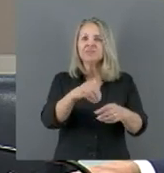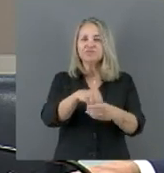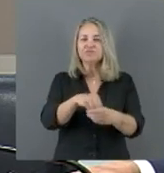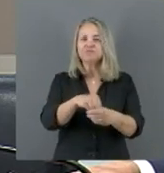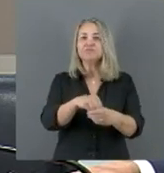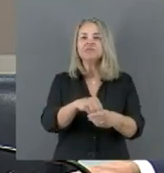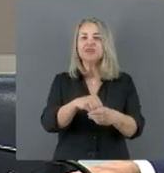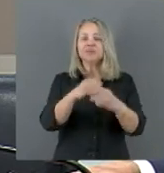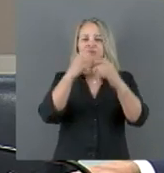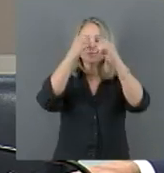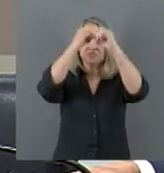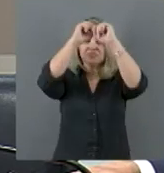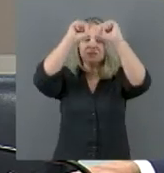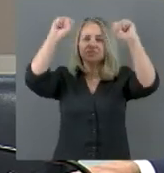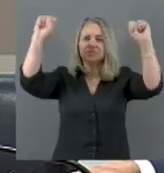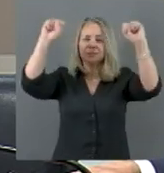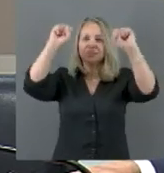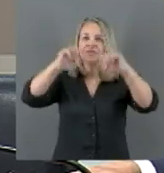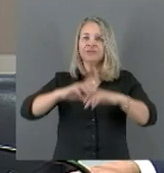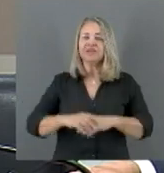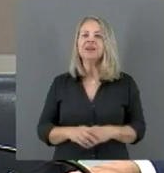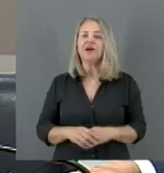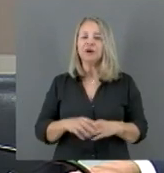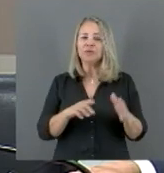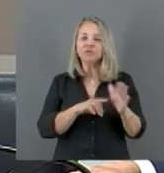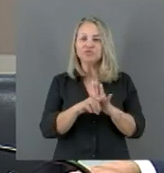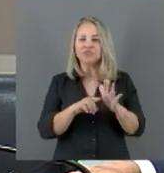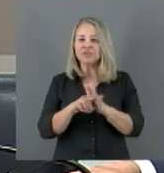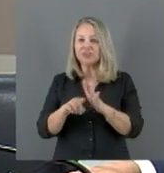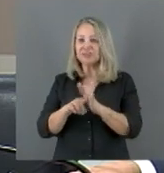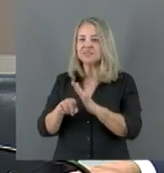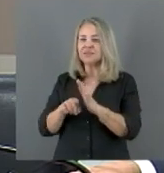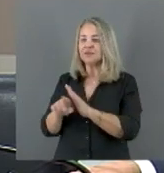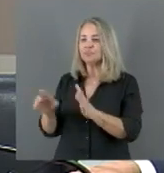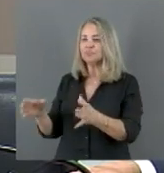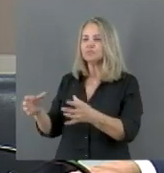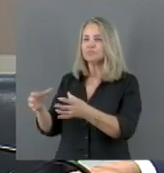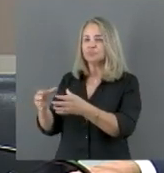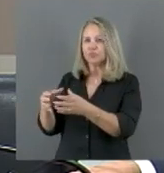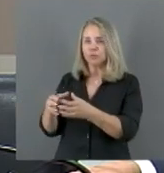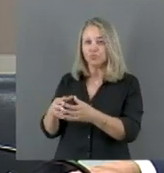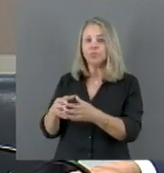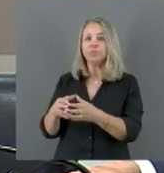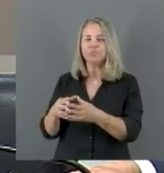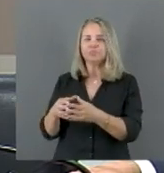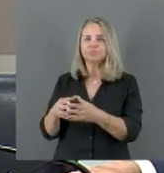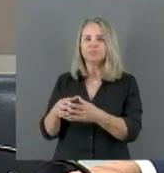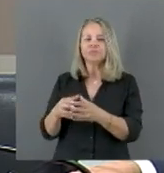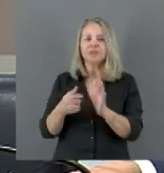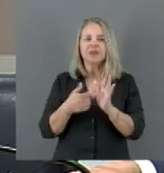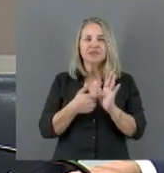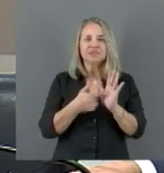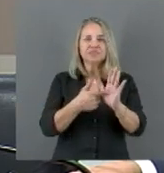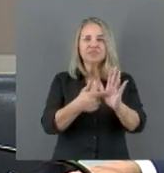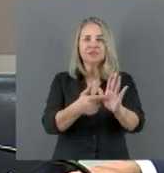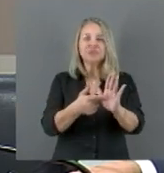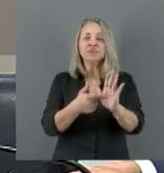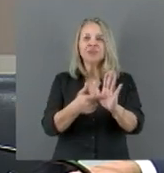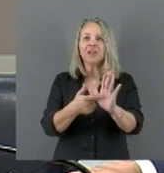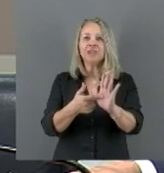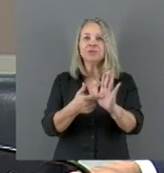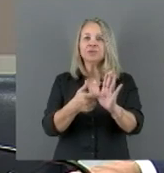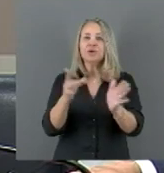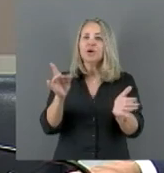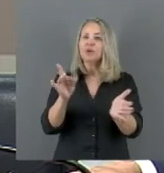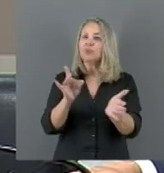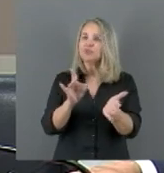no Supremo Tribunal Federal de investigação desses grupos, estão sendo revelados como